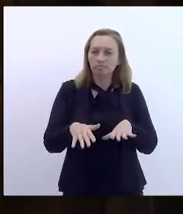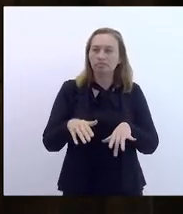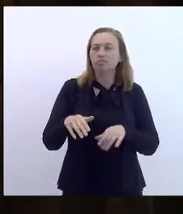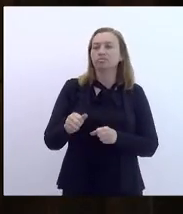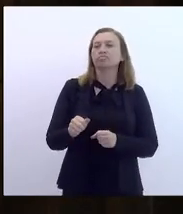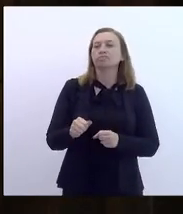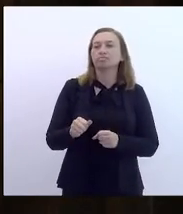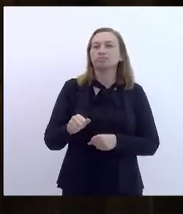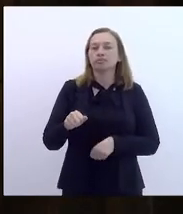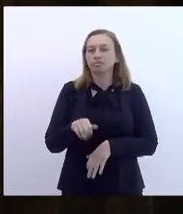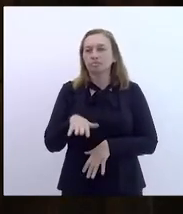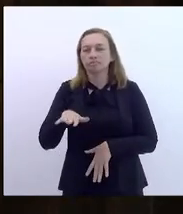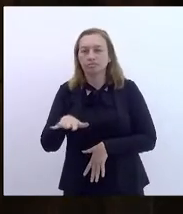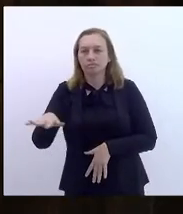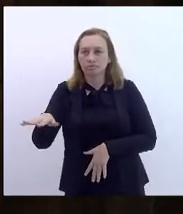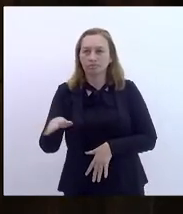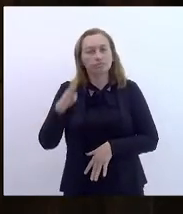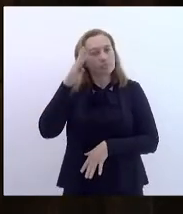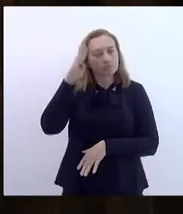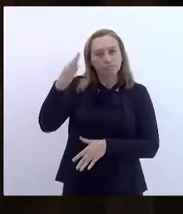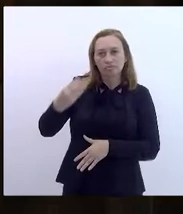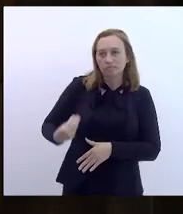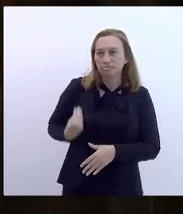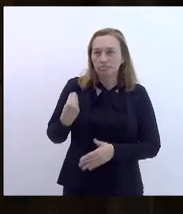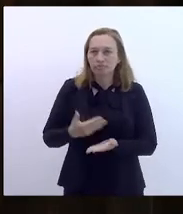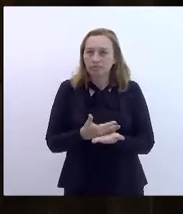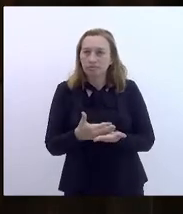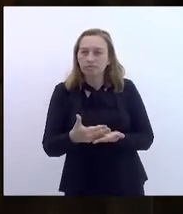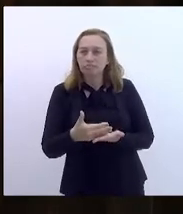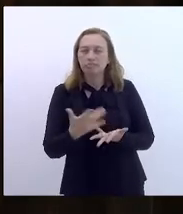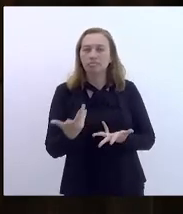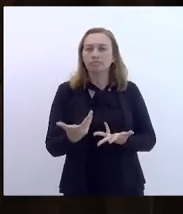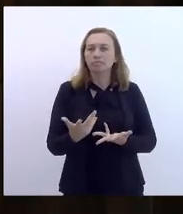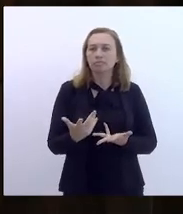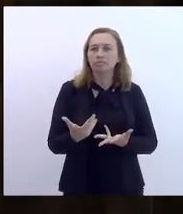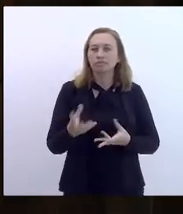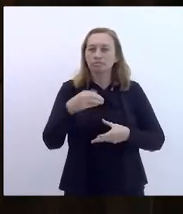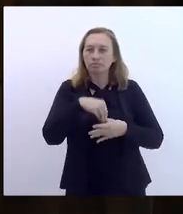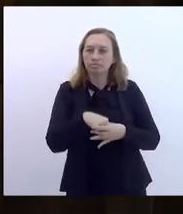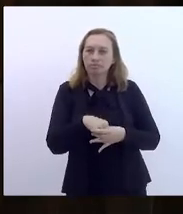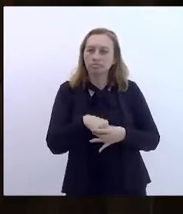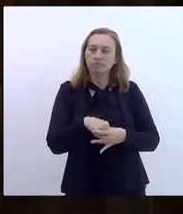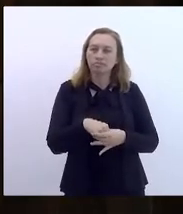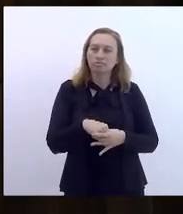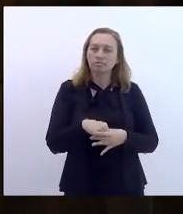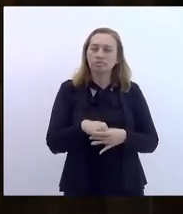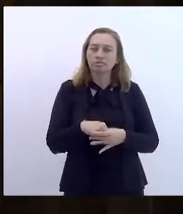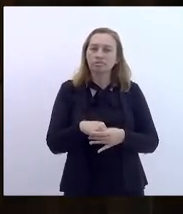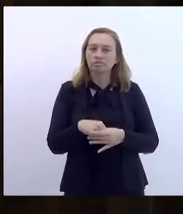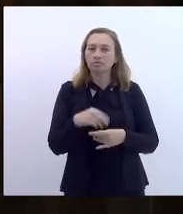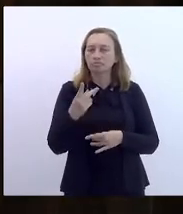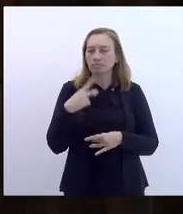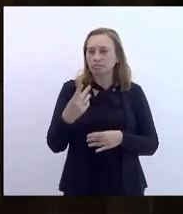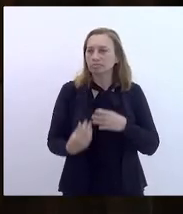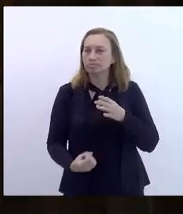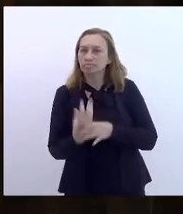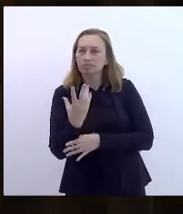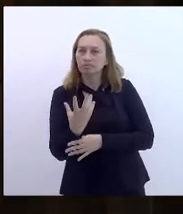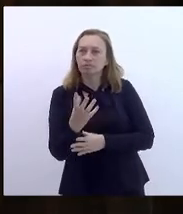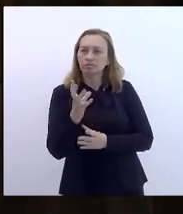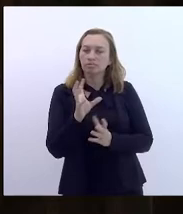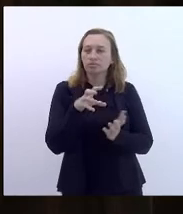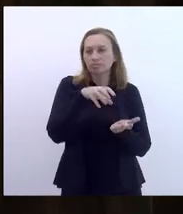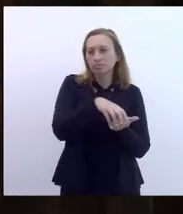o princípio da vida então acho que dentro dos encaminhamentos que porventura surjam dessa comissão a criação de um Observatório